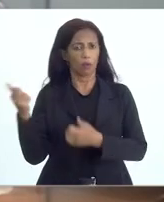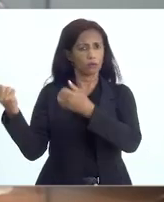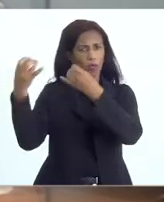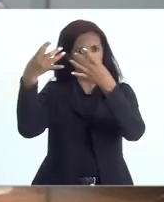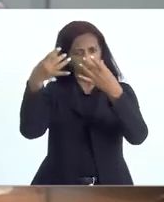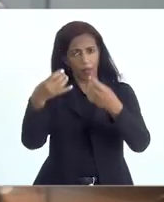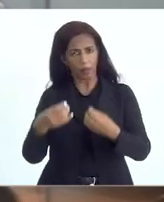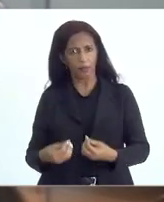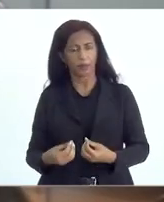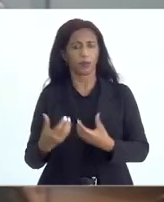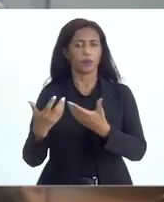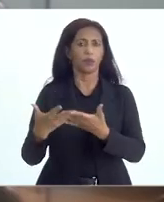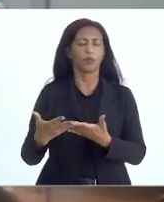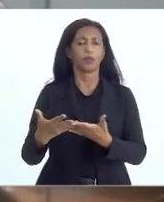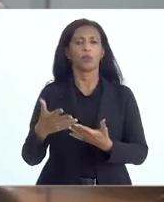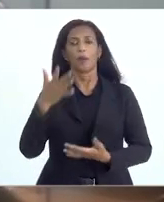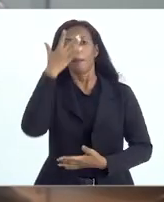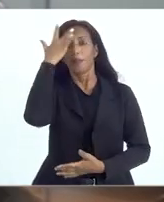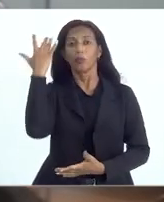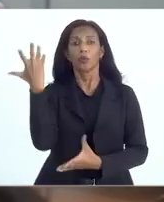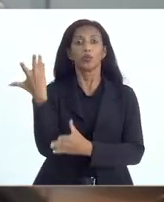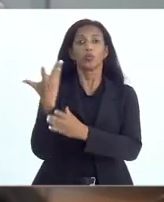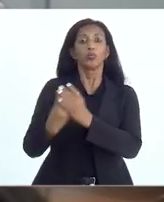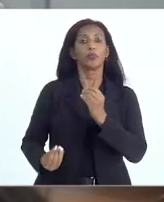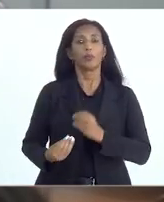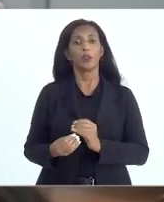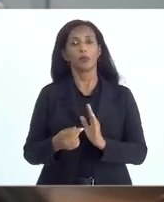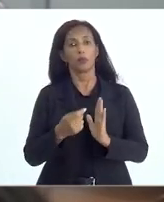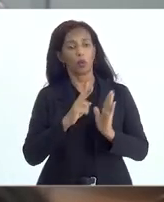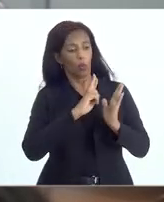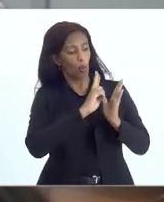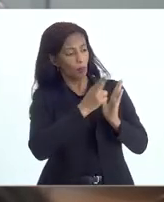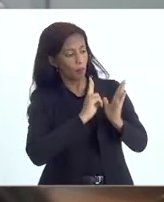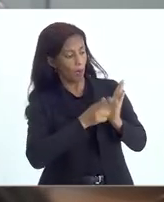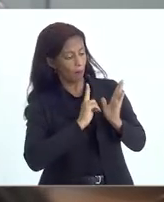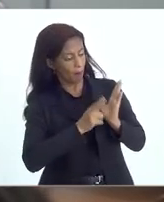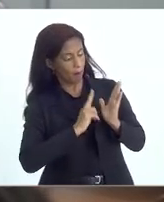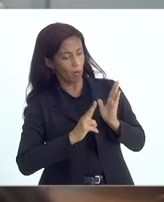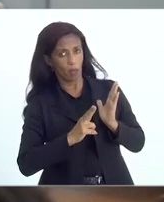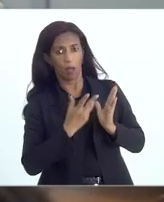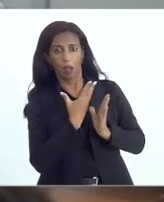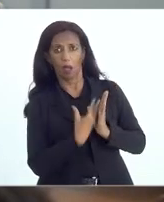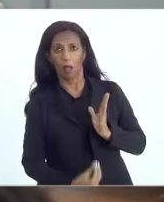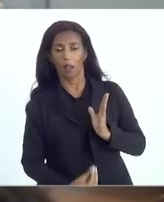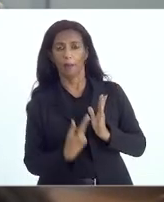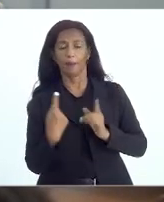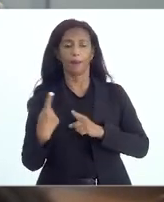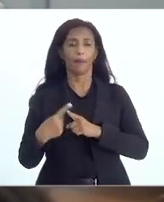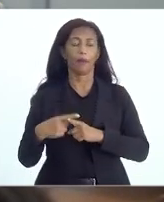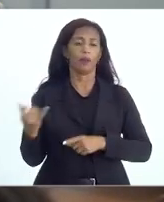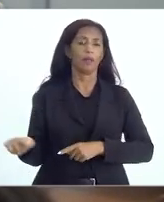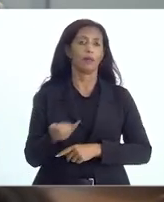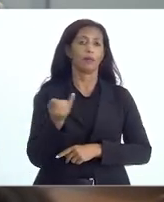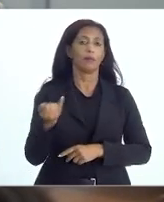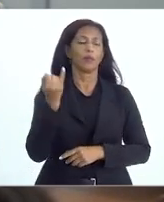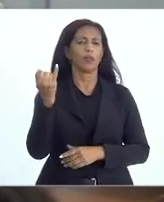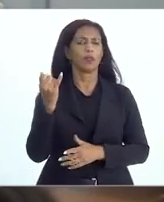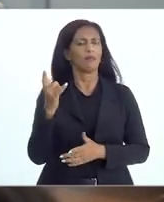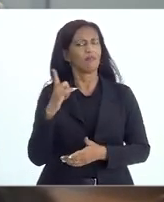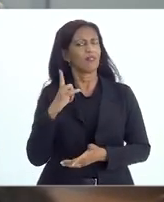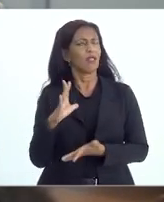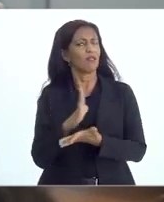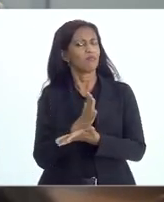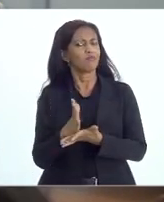isso sobre os candidatos que sumiram do da lista do diário é importante porque tem alguns aspectos algumas